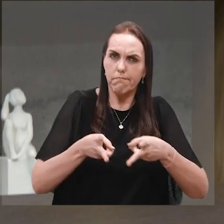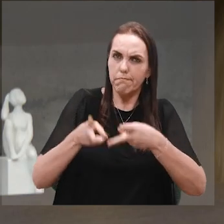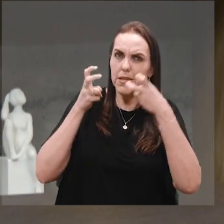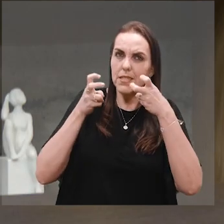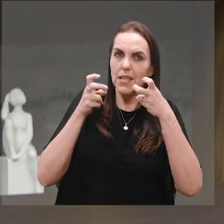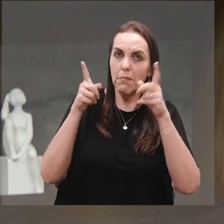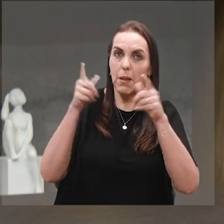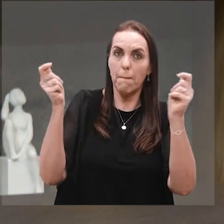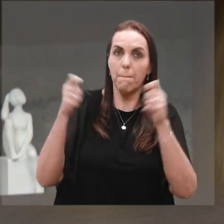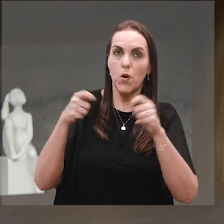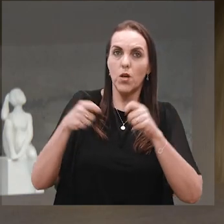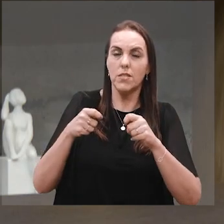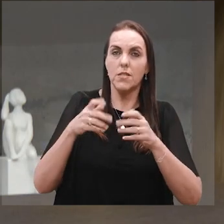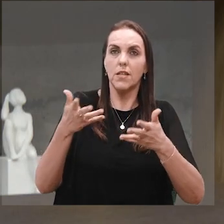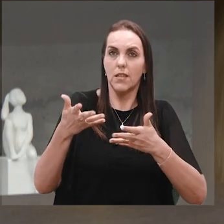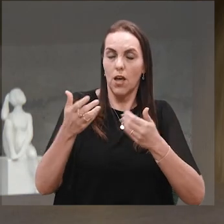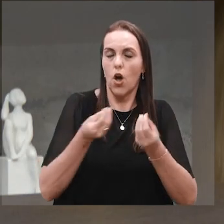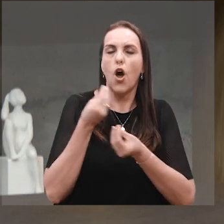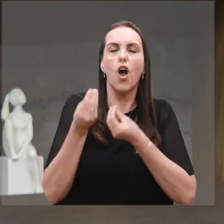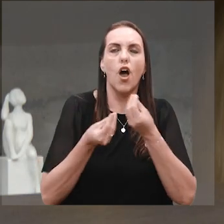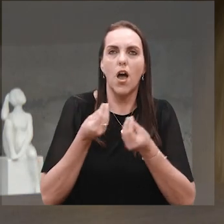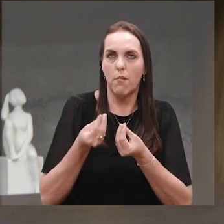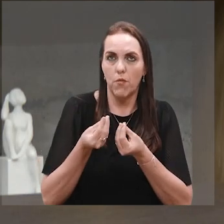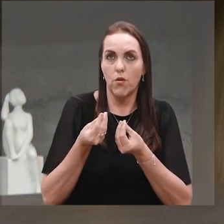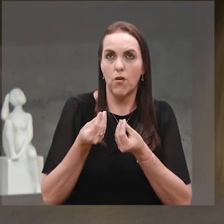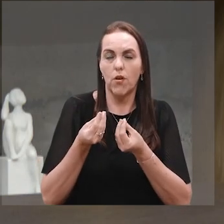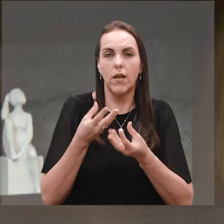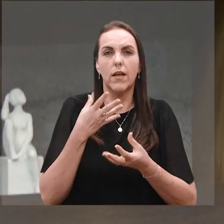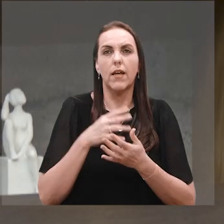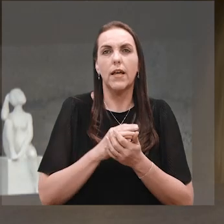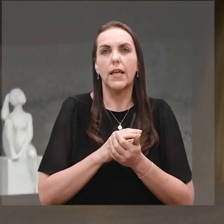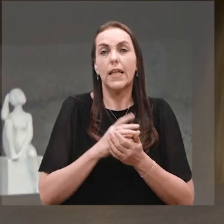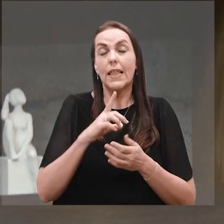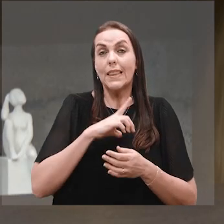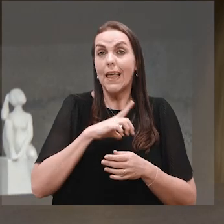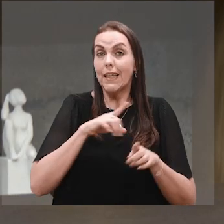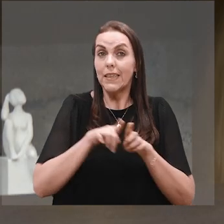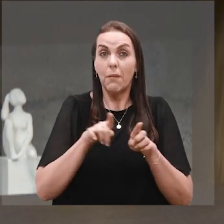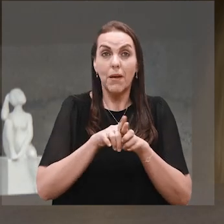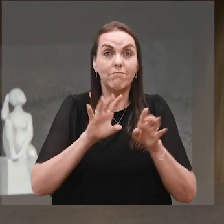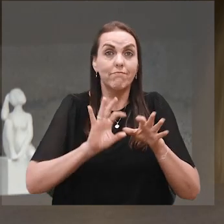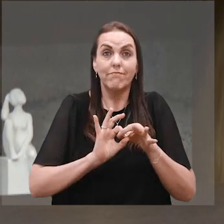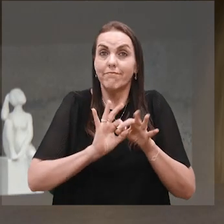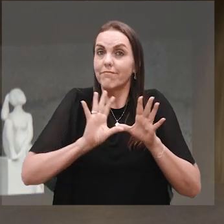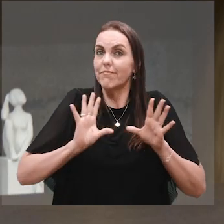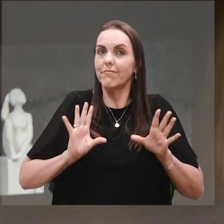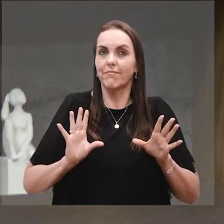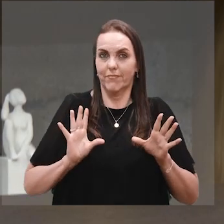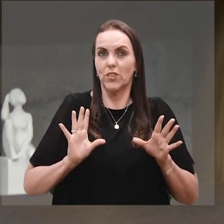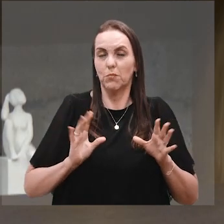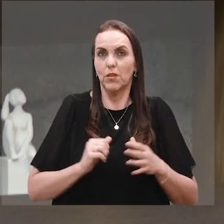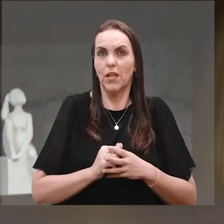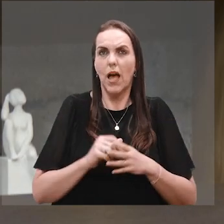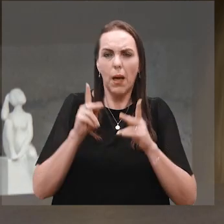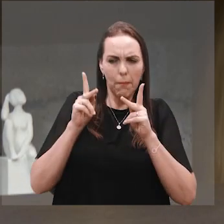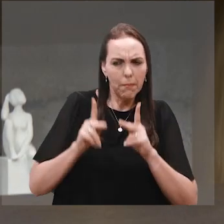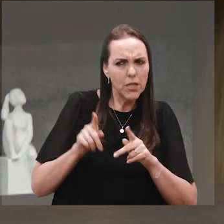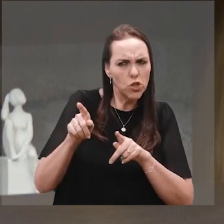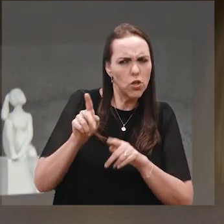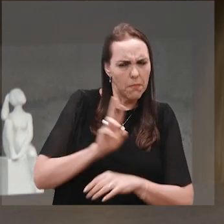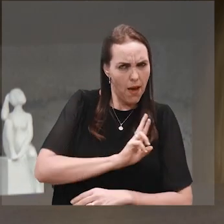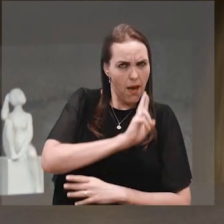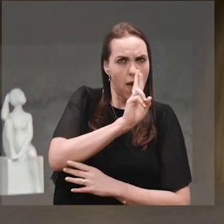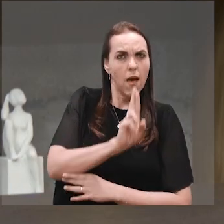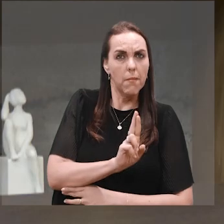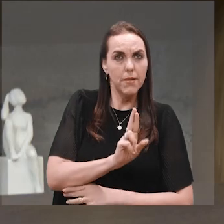uma potencialidade e colocam o seguinte, não, até uma questão também de disponibilidade, né? Sim. Não, aquela pessoa